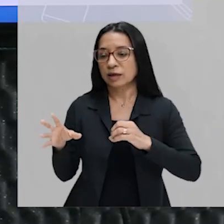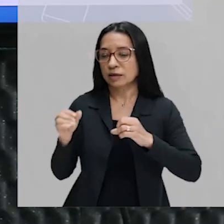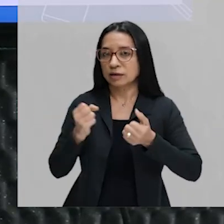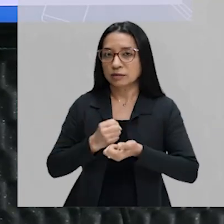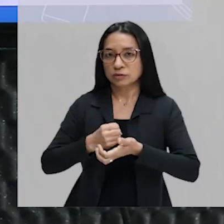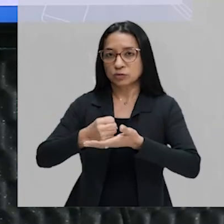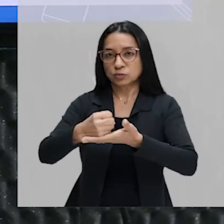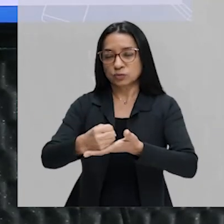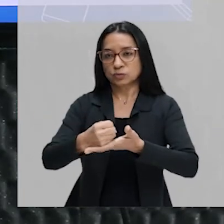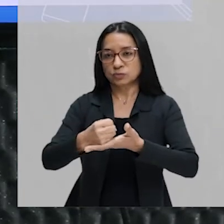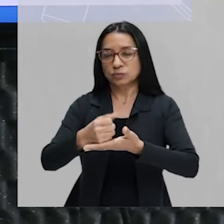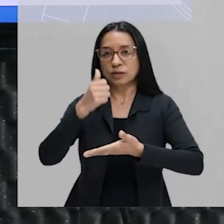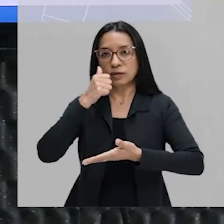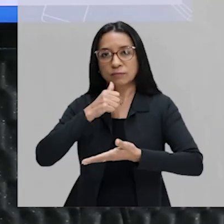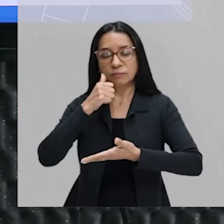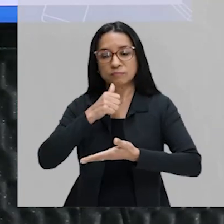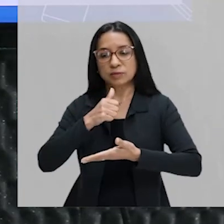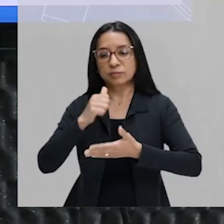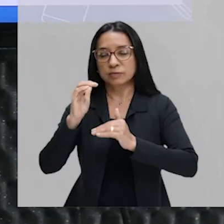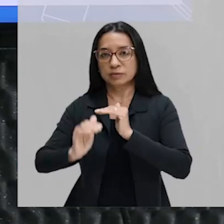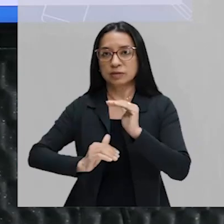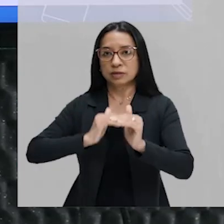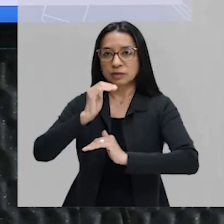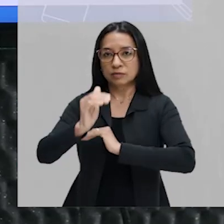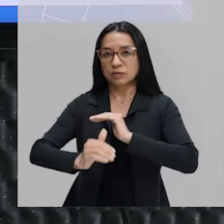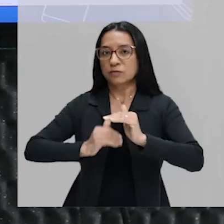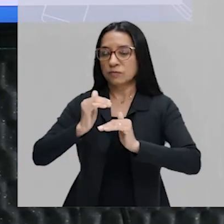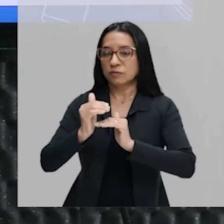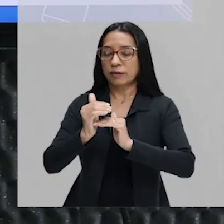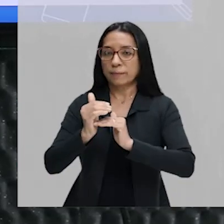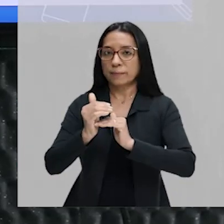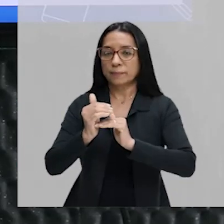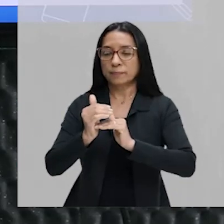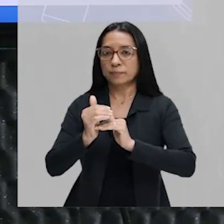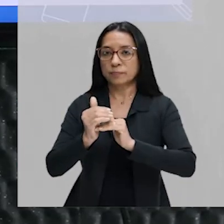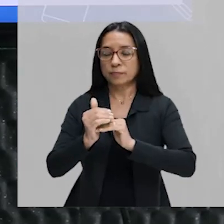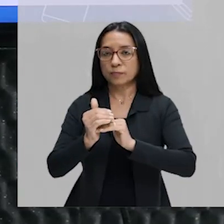estar ajudando a fêmea a desenvolver o seu processo de